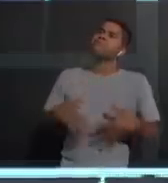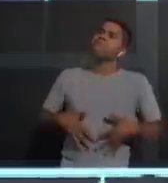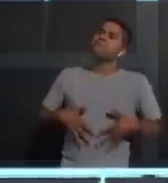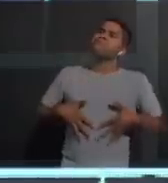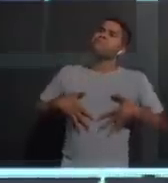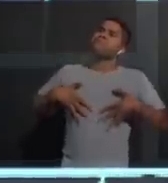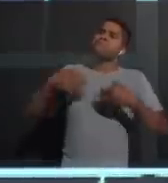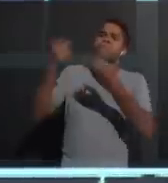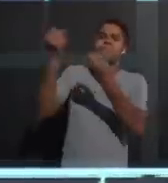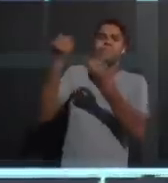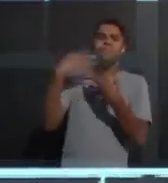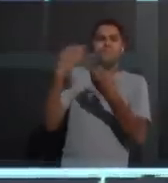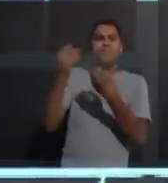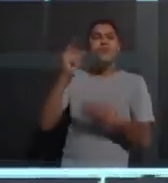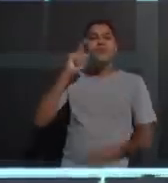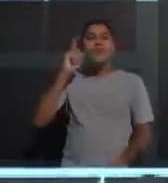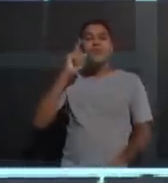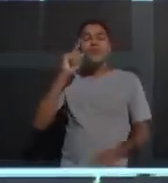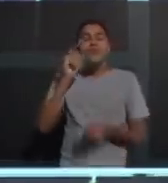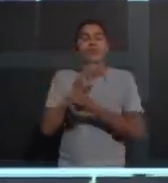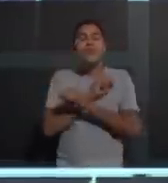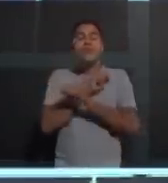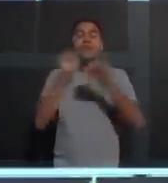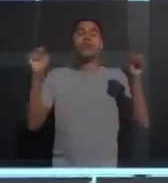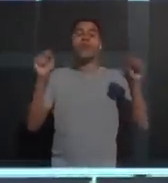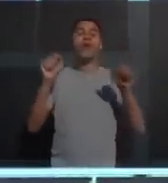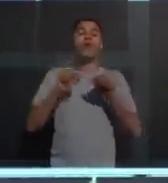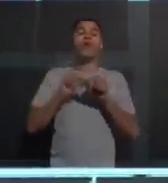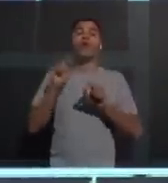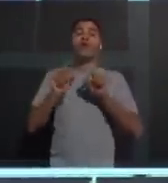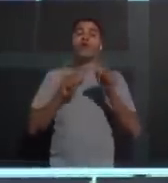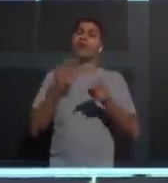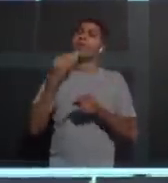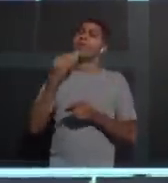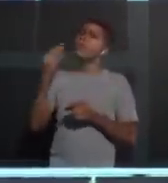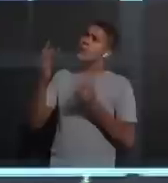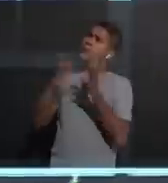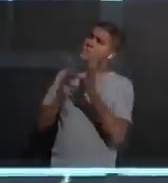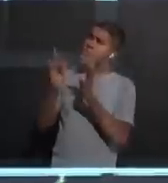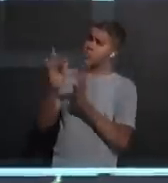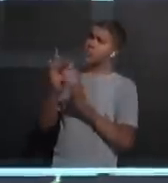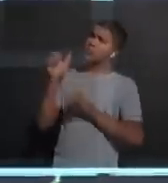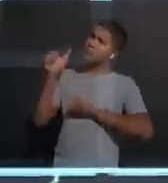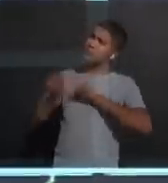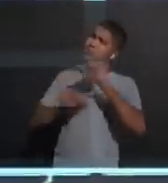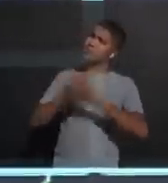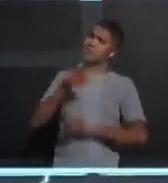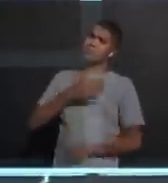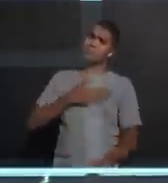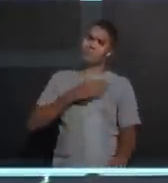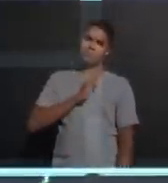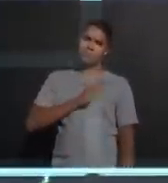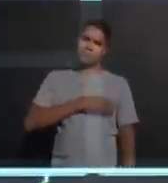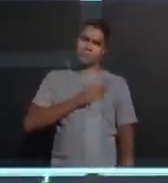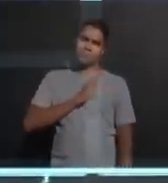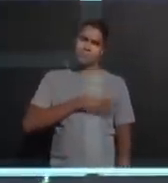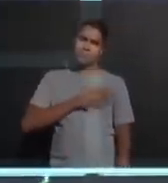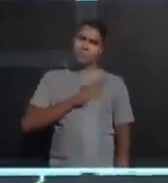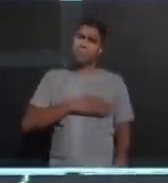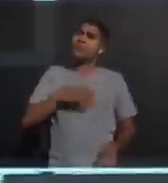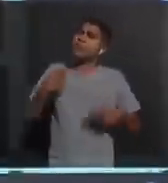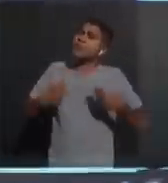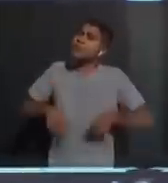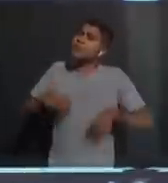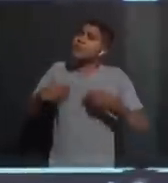todos os dias quando eu levantei me e eu peço pra jesus eu peço pra jesus jesus transforma o meu coração eu